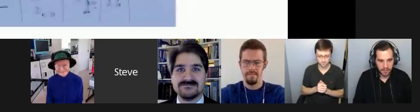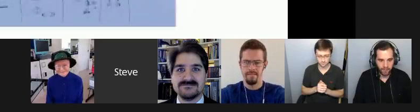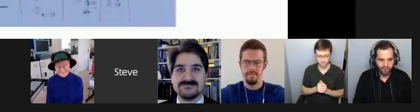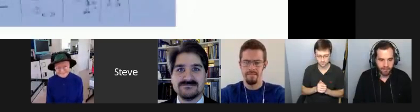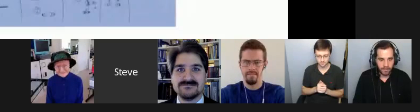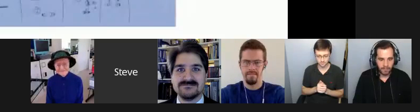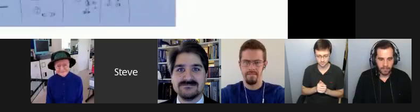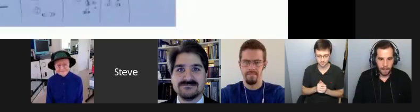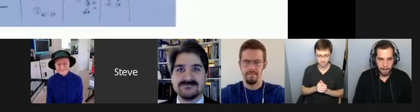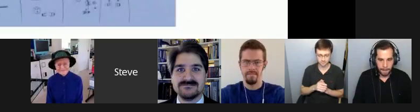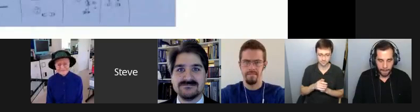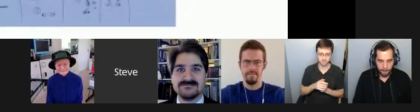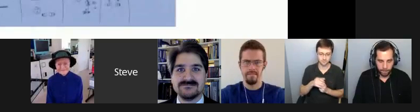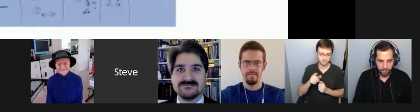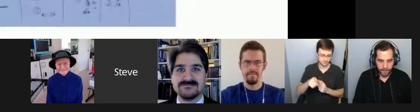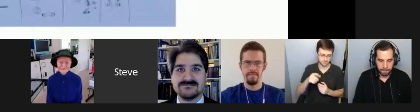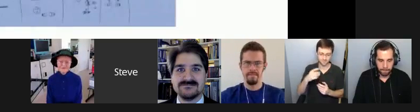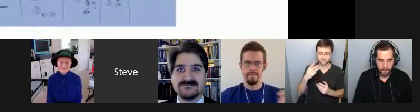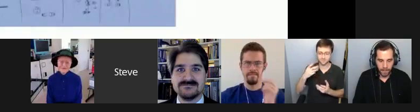please.